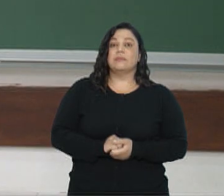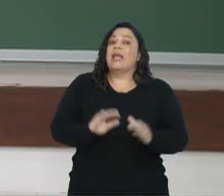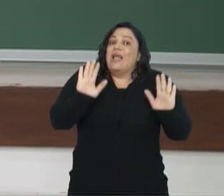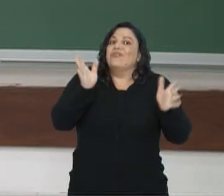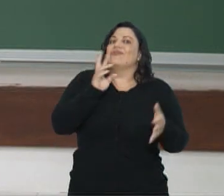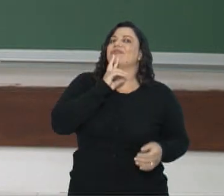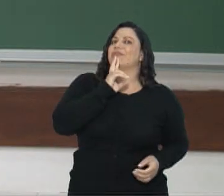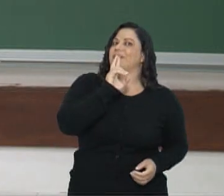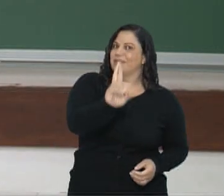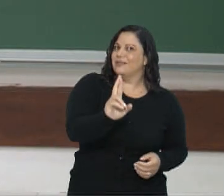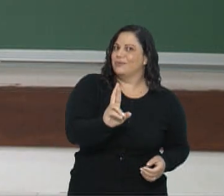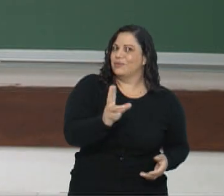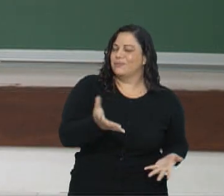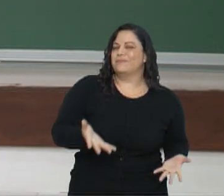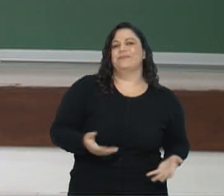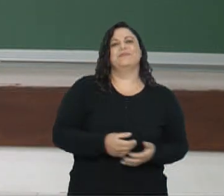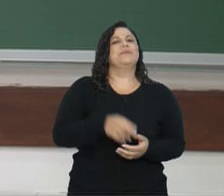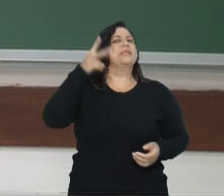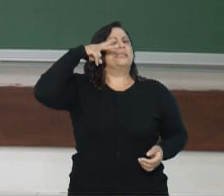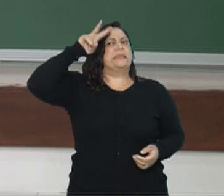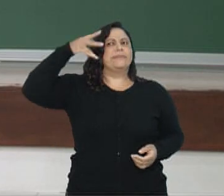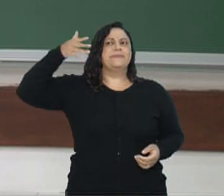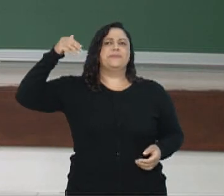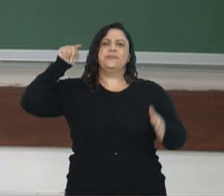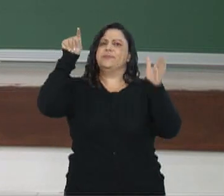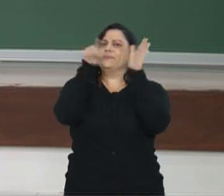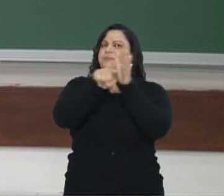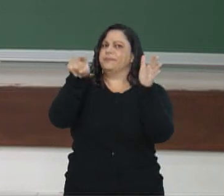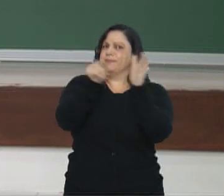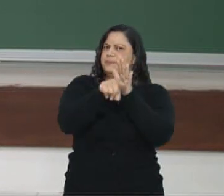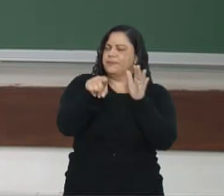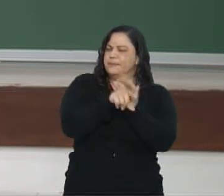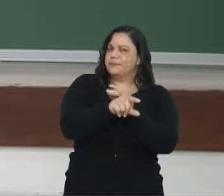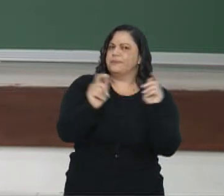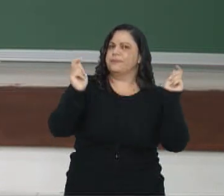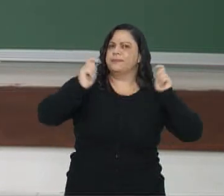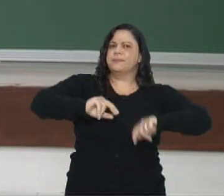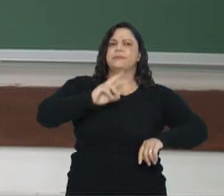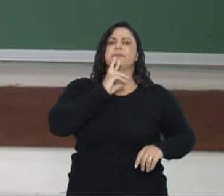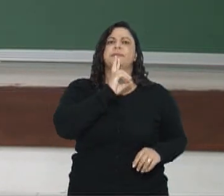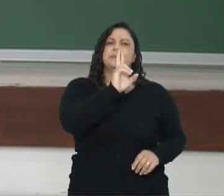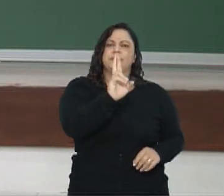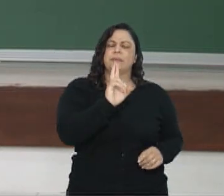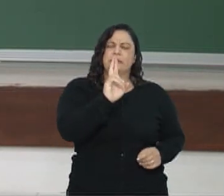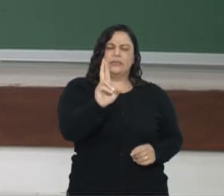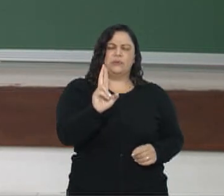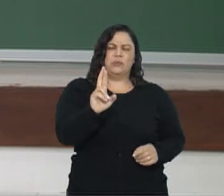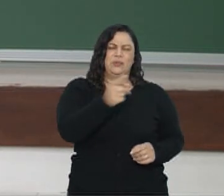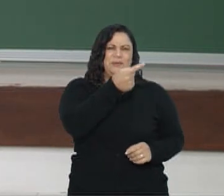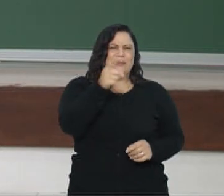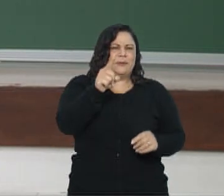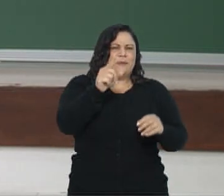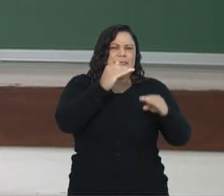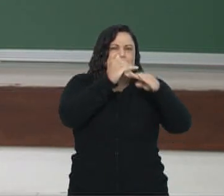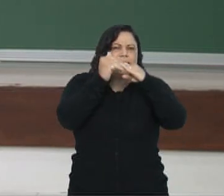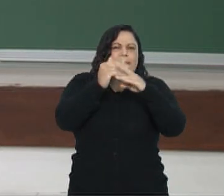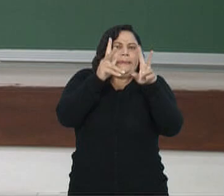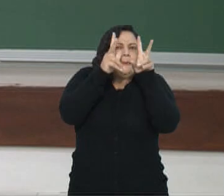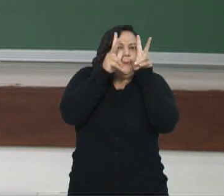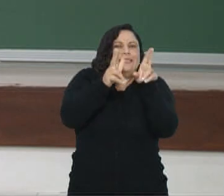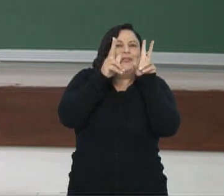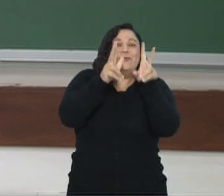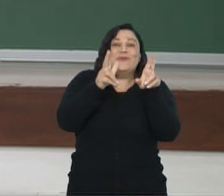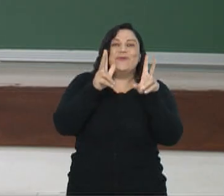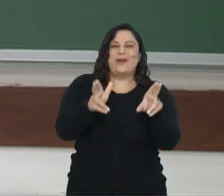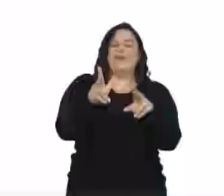Respondido, caríssimos alunos. Lembrando que essa aqui é uma pergunta discursiva, ou seja, sua resposta pode não ser exatamente igual à minha. Mas o que é importante a gente